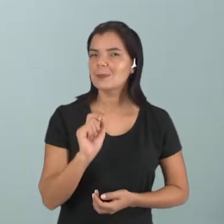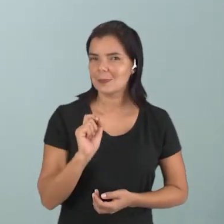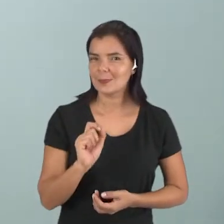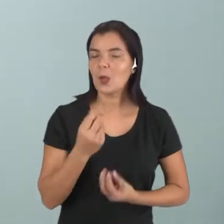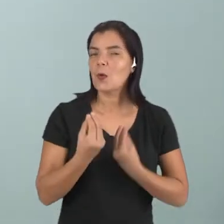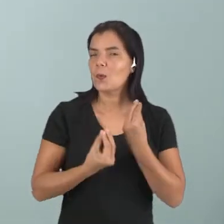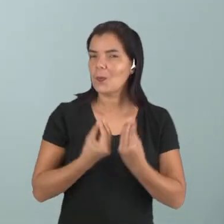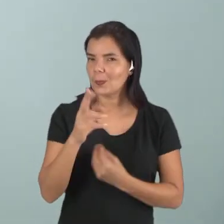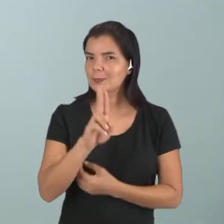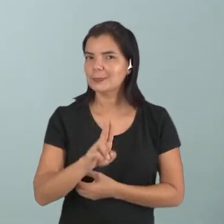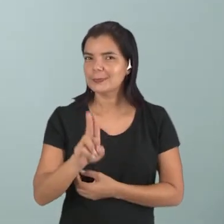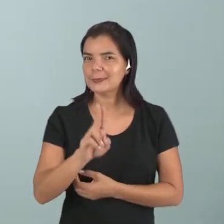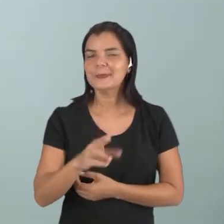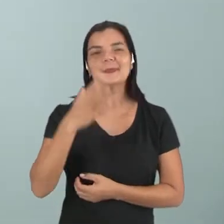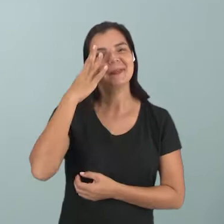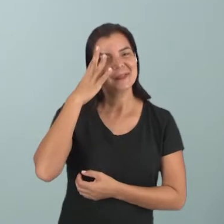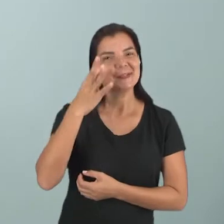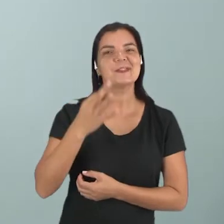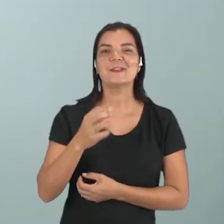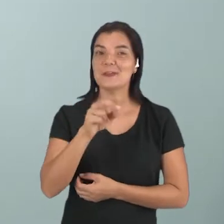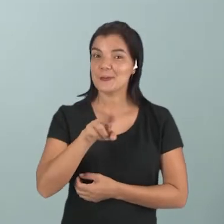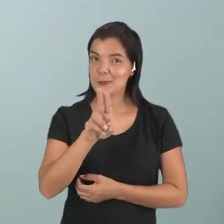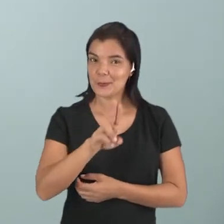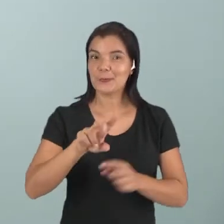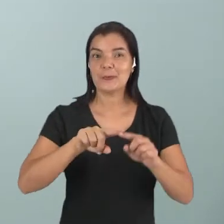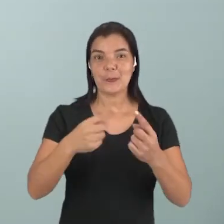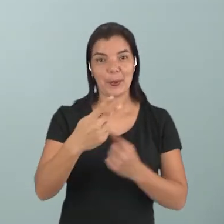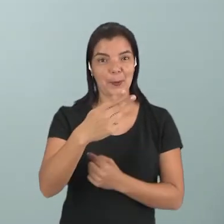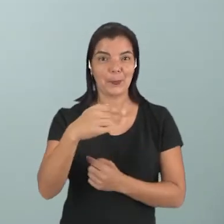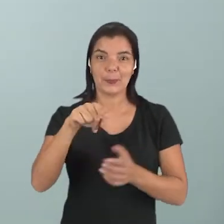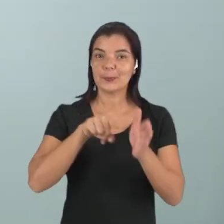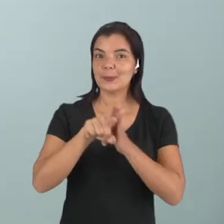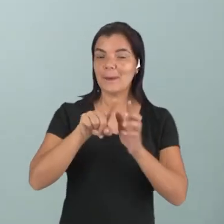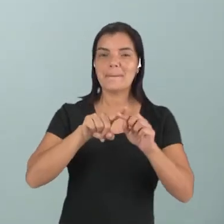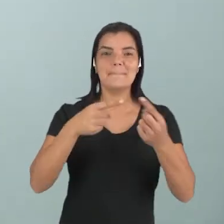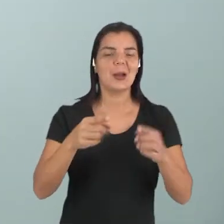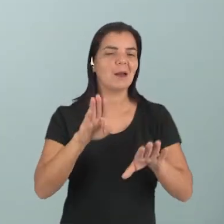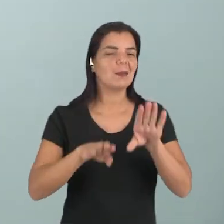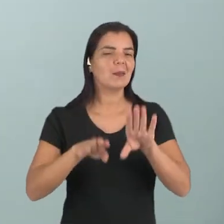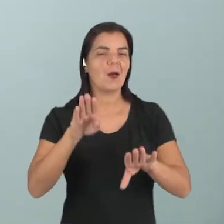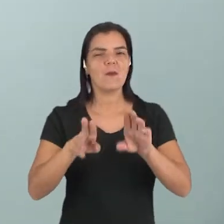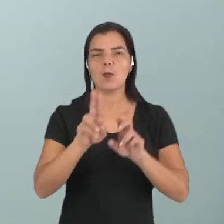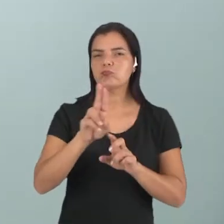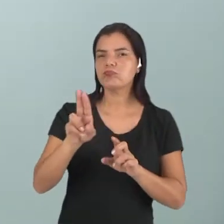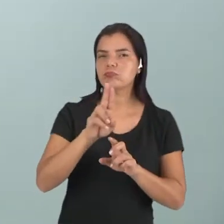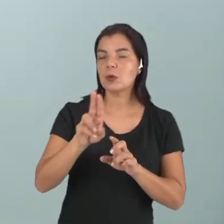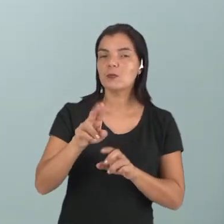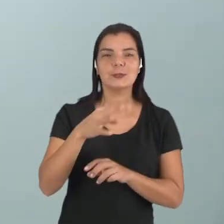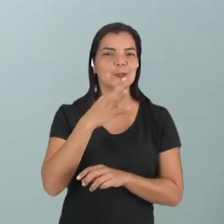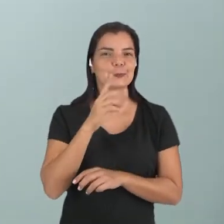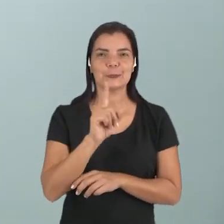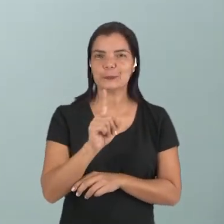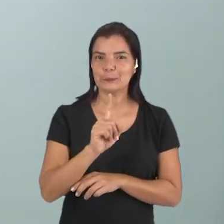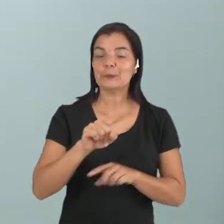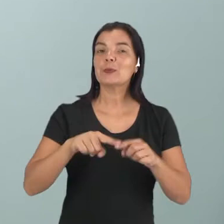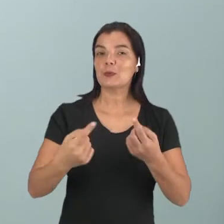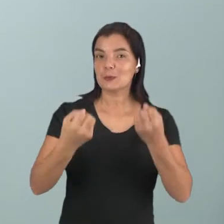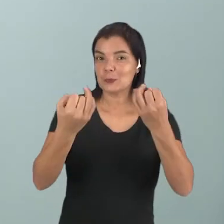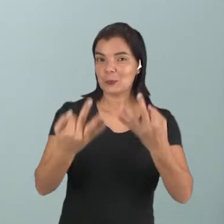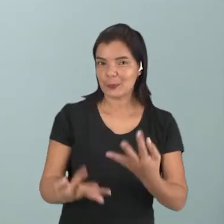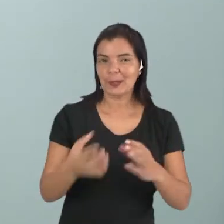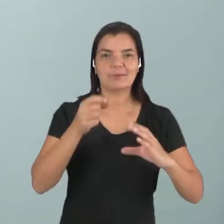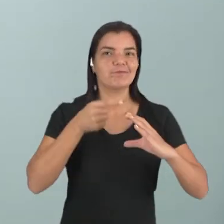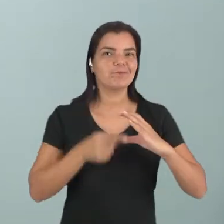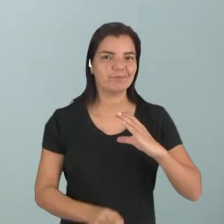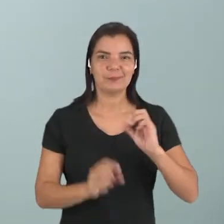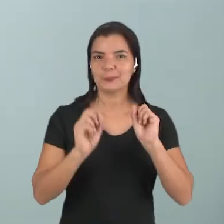como funciona? Tenho certeza que vocês usam os pronomes interrogativos, mas talvez por nome assim vocês não conheçam. A gente vai falar um pouquinho mais